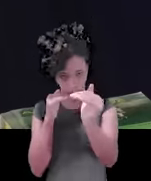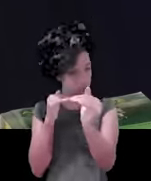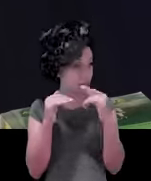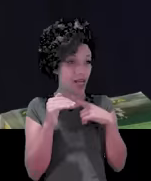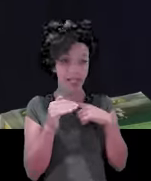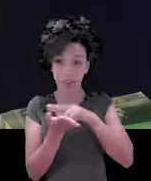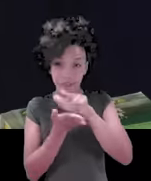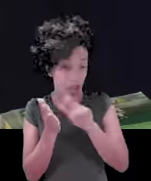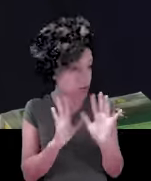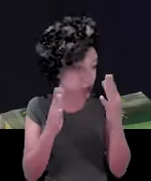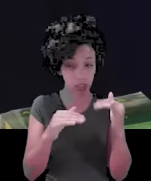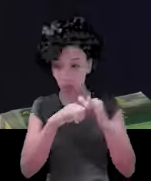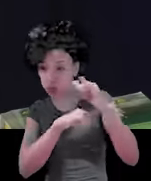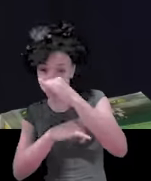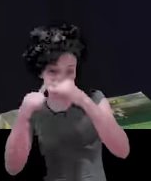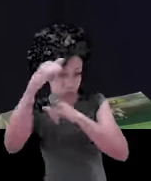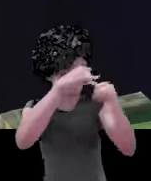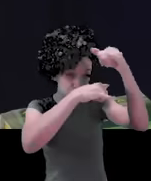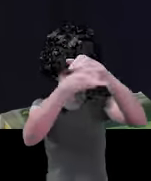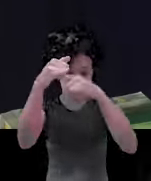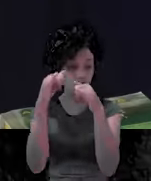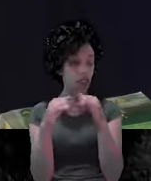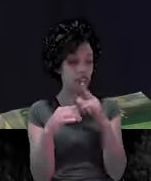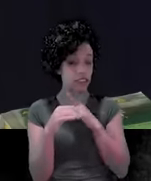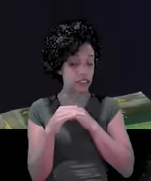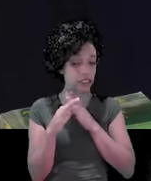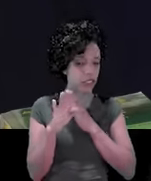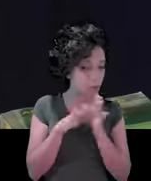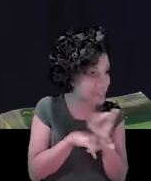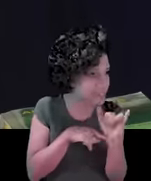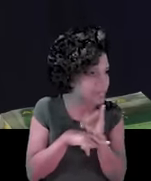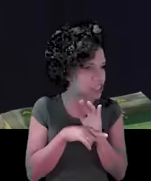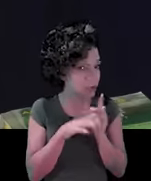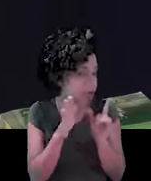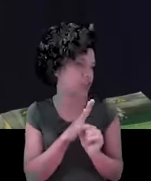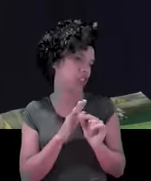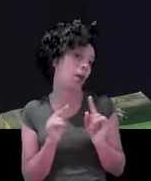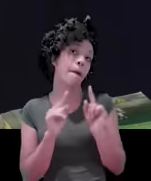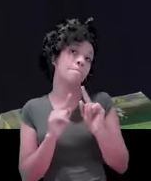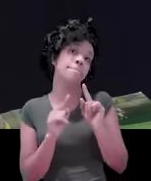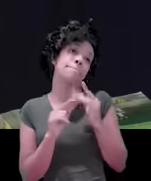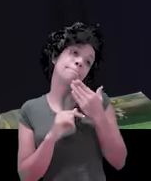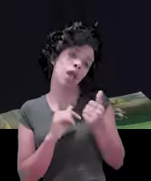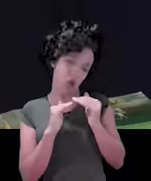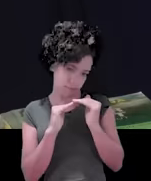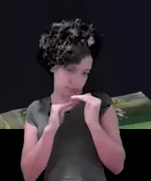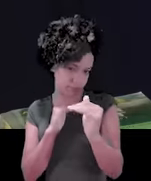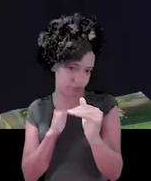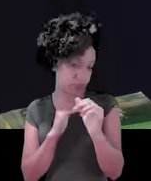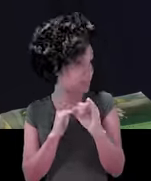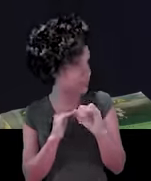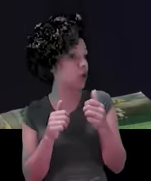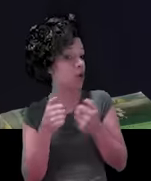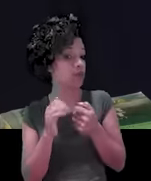monte de taxa agora acontecendo Então ele tem uma coisa uma rota para seguir para sair daquela área de trás eu era o meu caso Navegar vai continuar reto e se